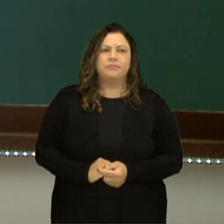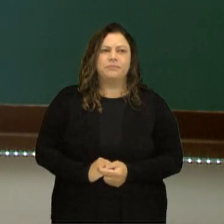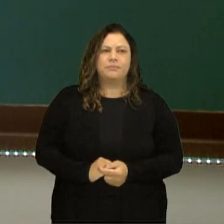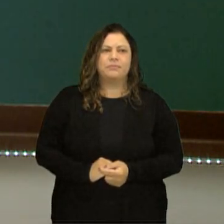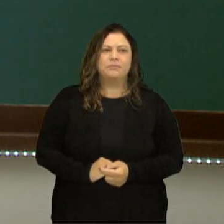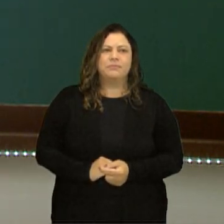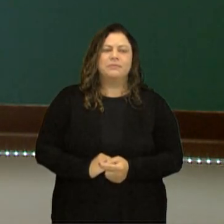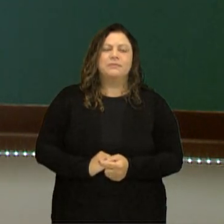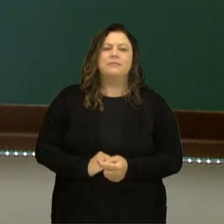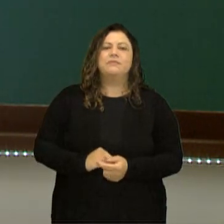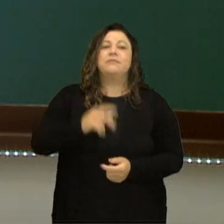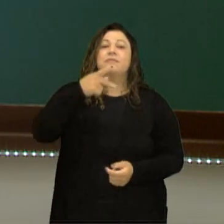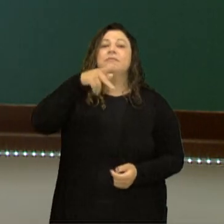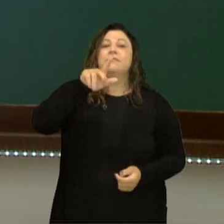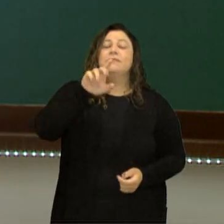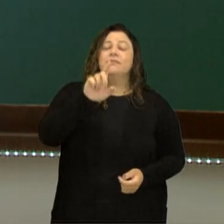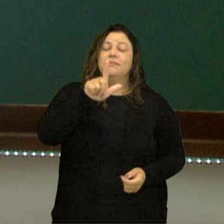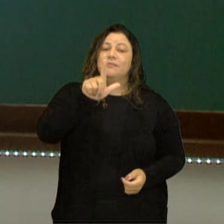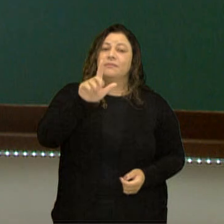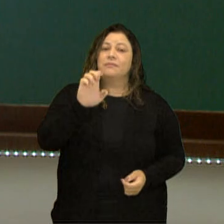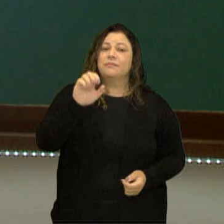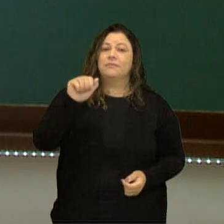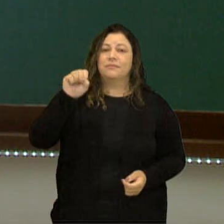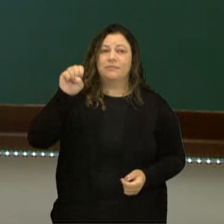Please give us a call.